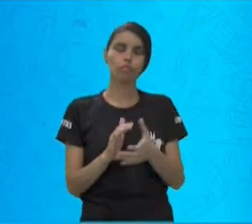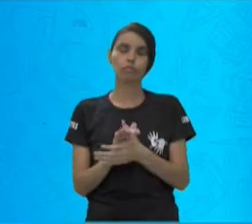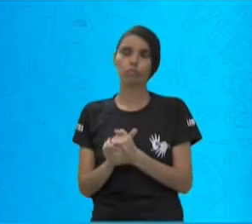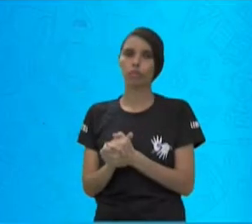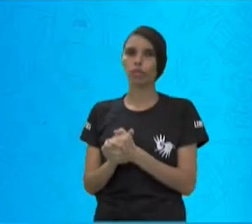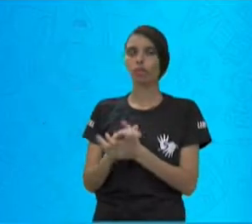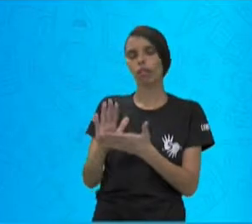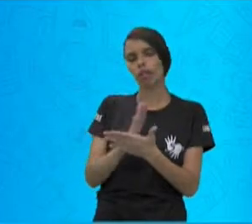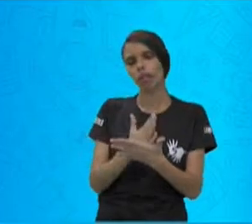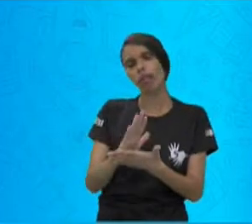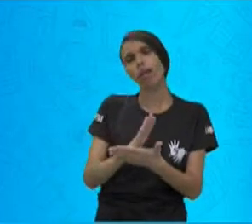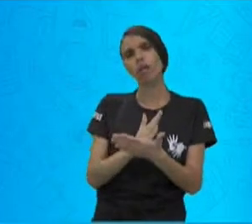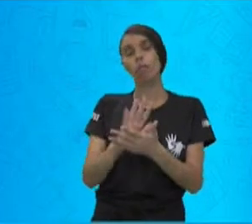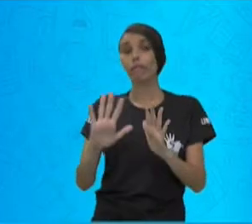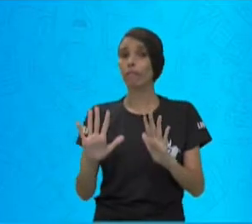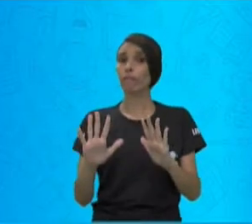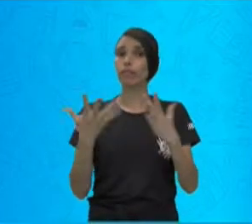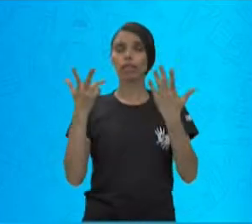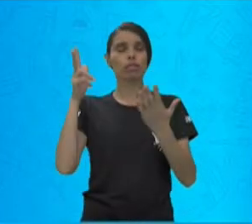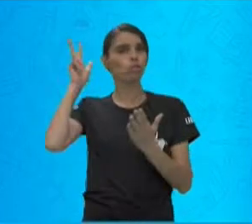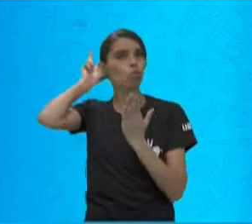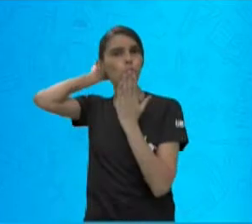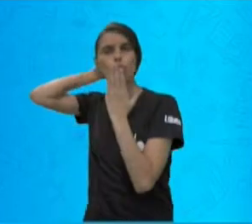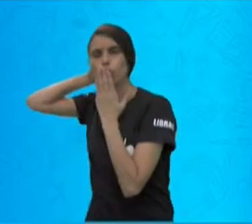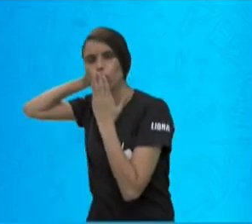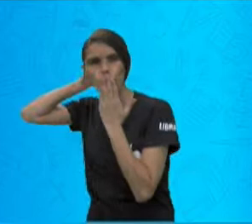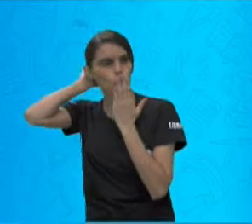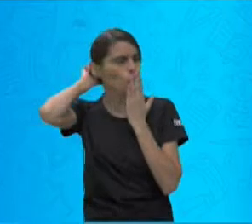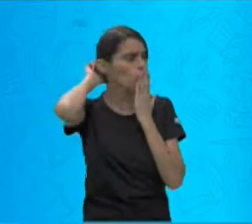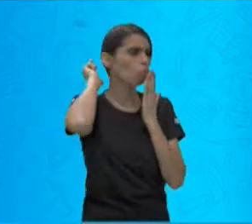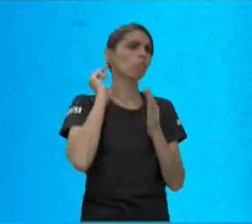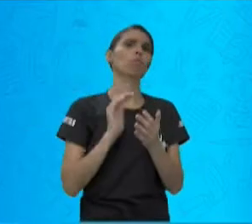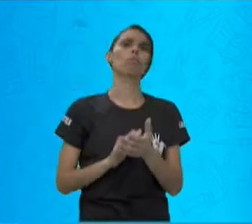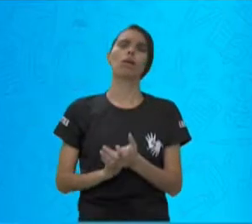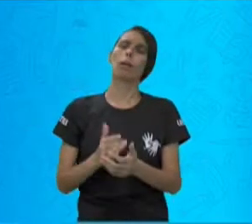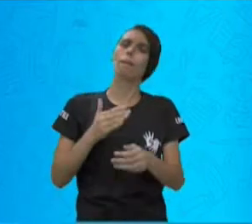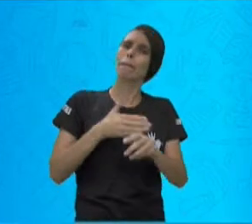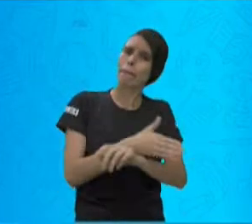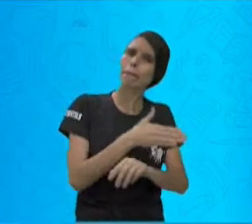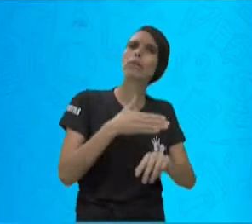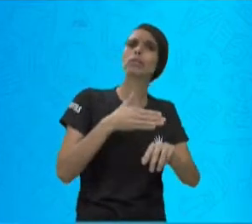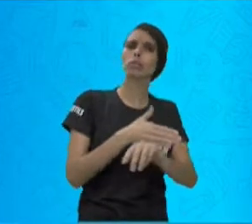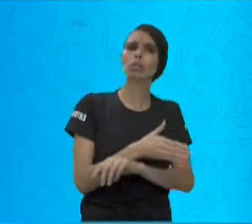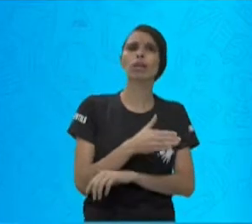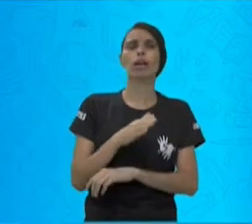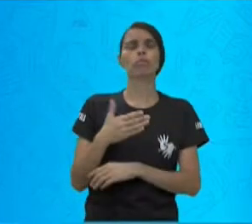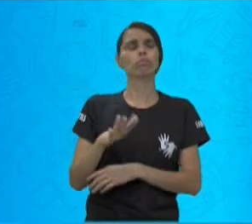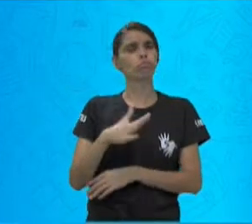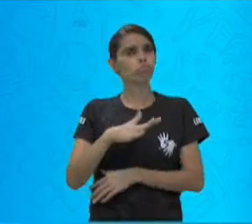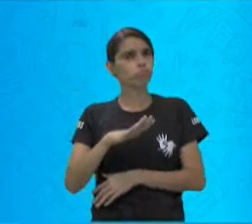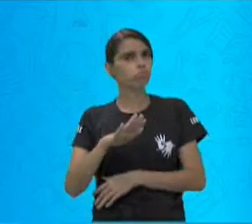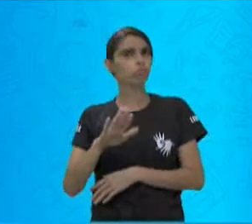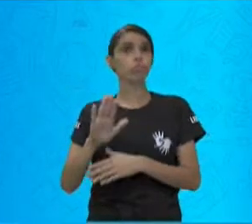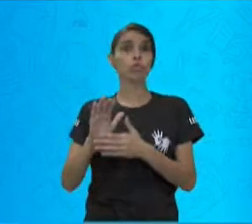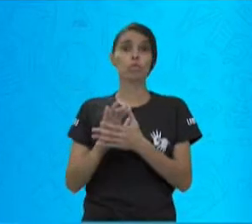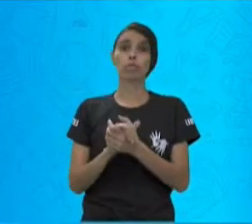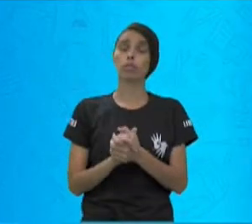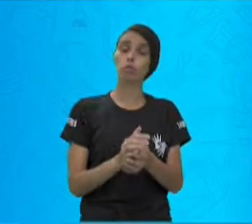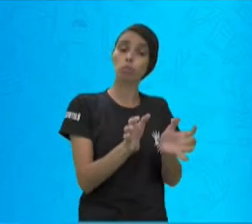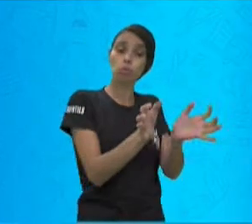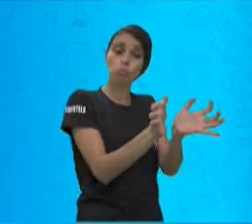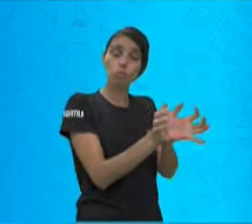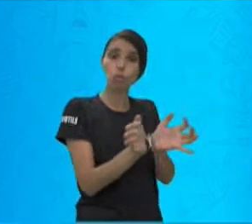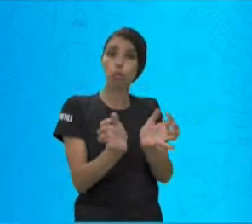rituais e festas dos índios o jogo de peteca era praticado tendo como centro as tribos